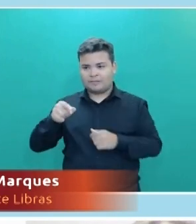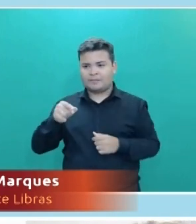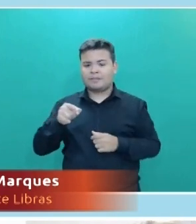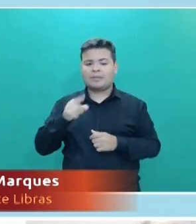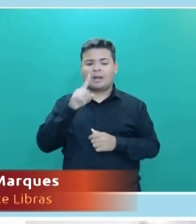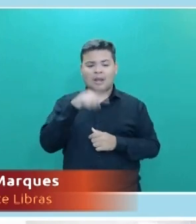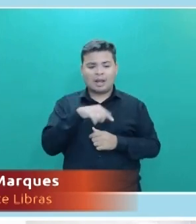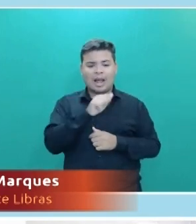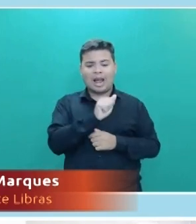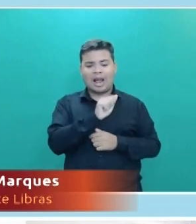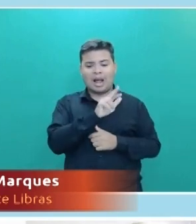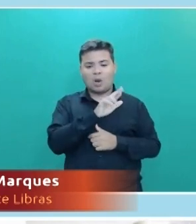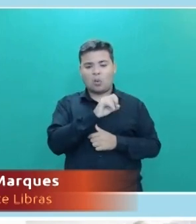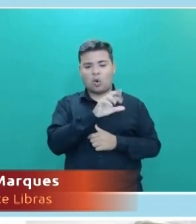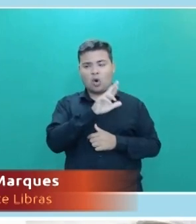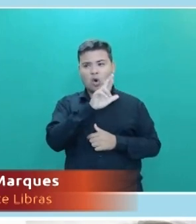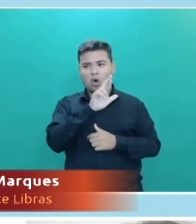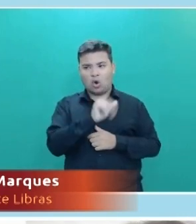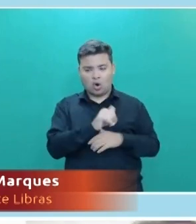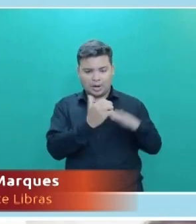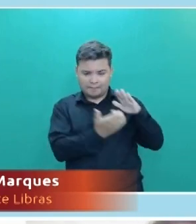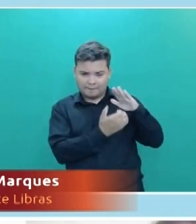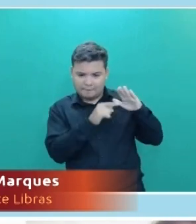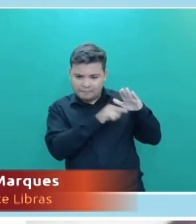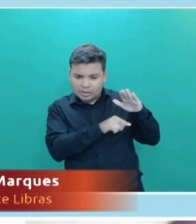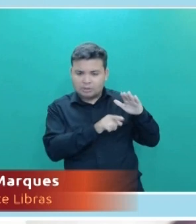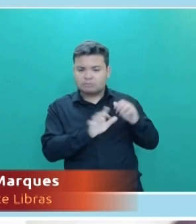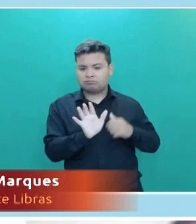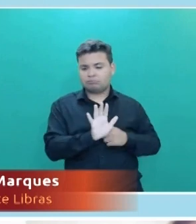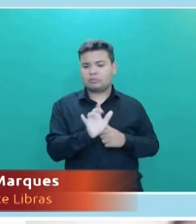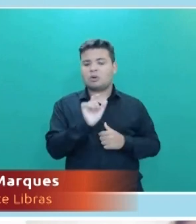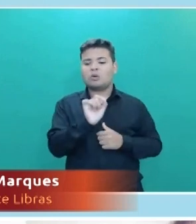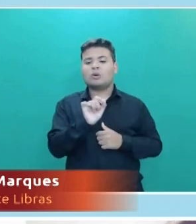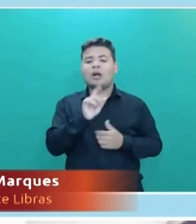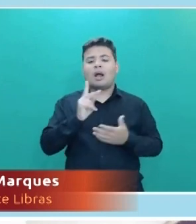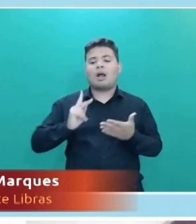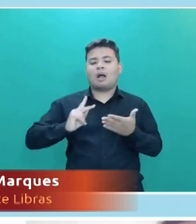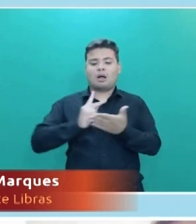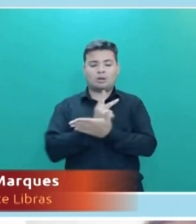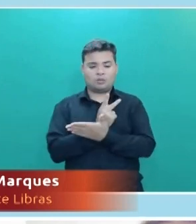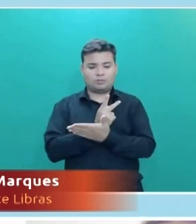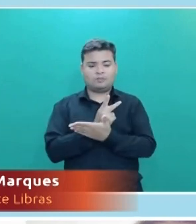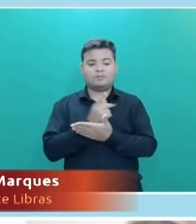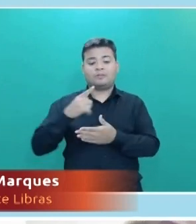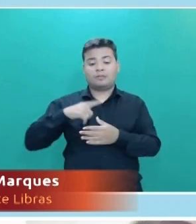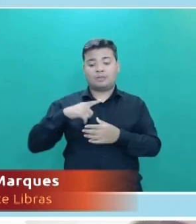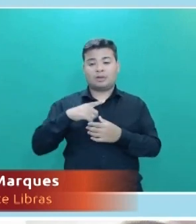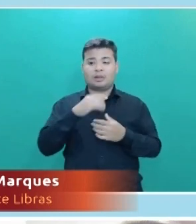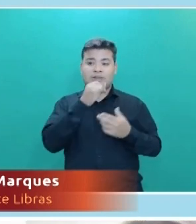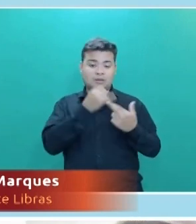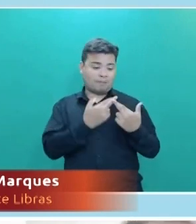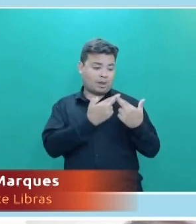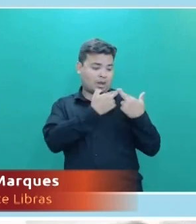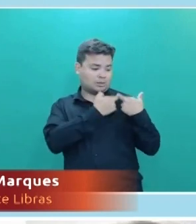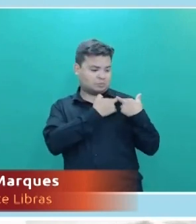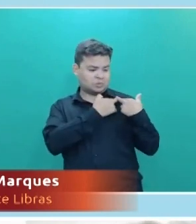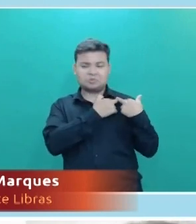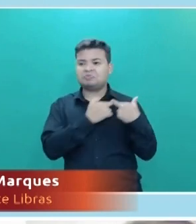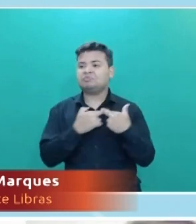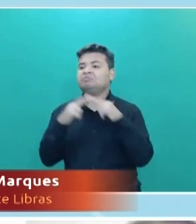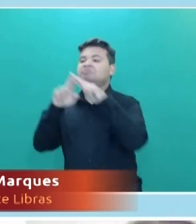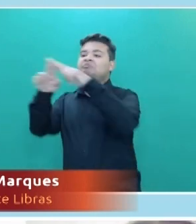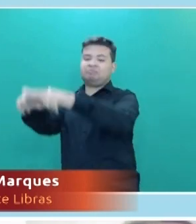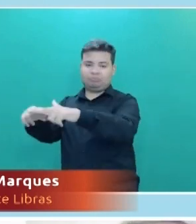como o doutor Xavier falou, ela simplesmente passa a responsabilidade. Estão terceirizando, não tem nada a ver com